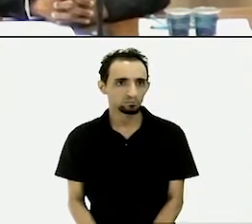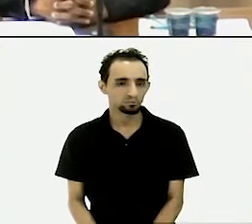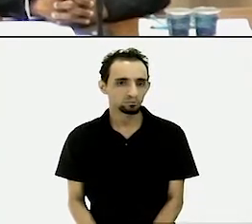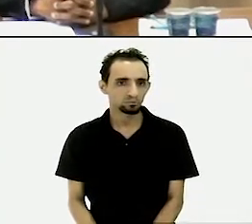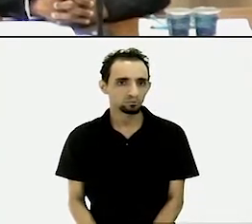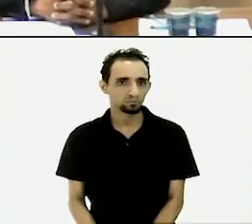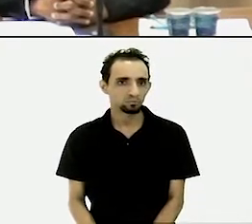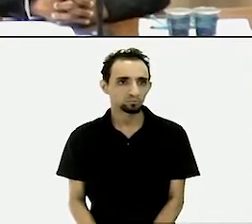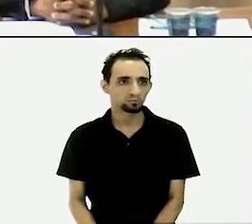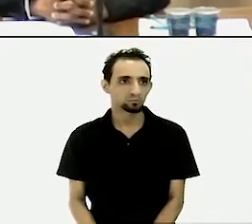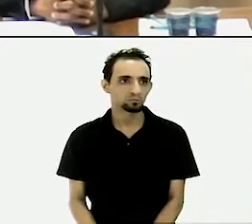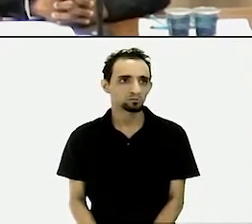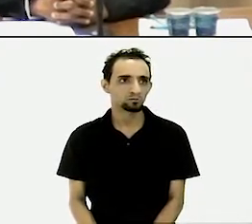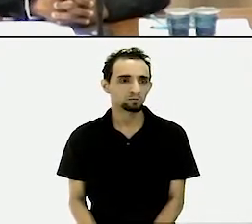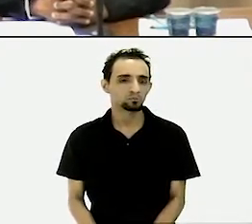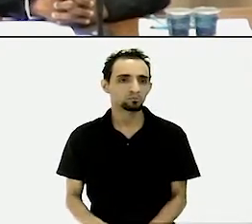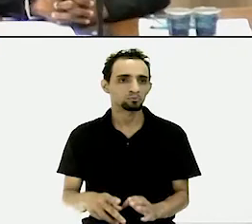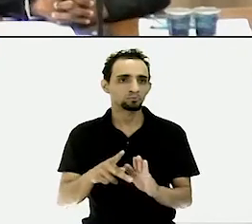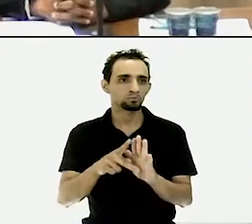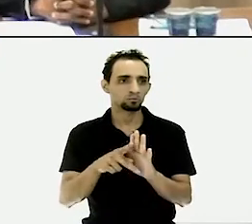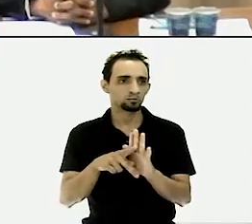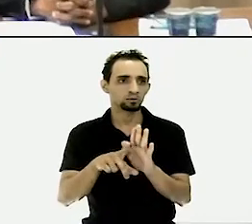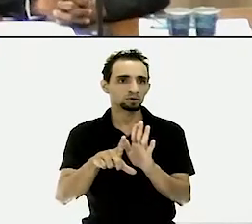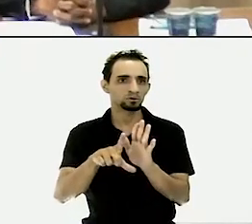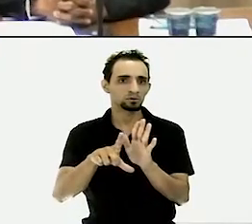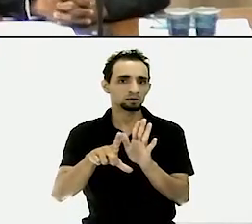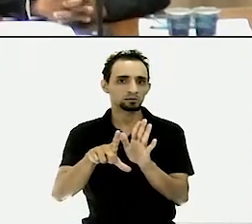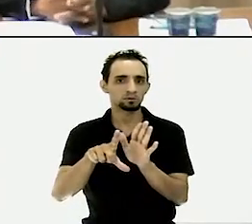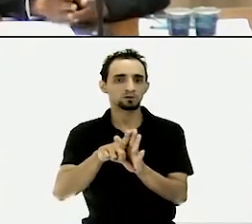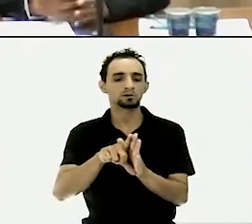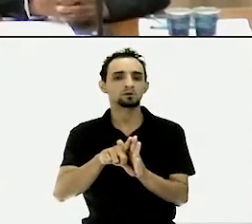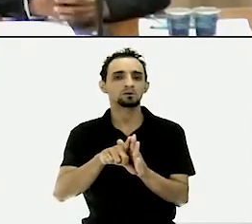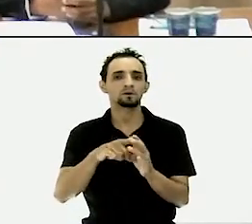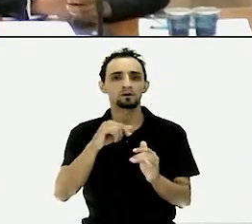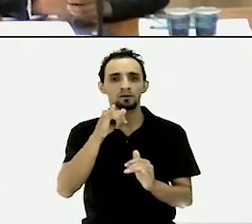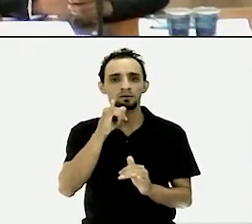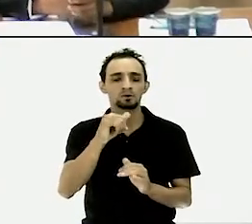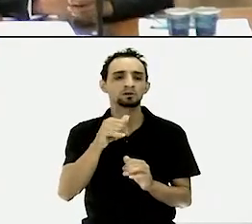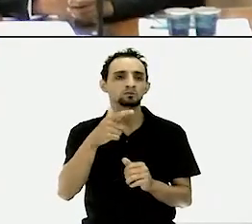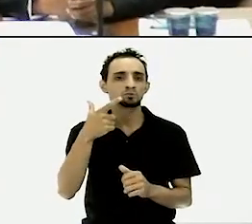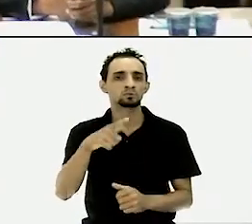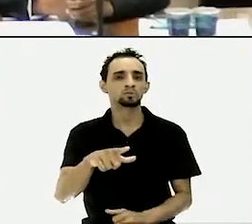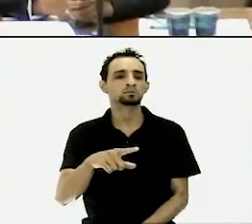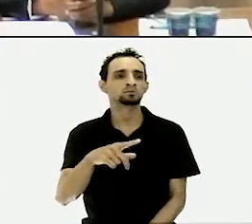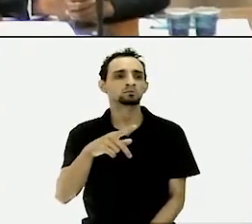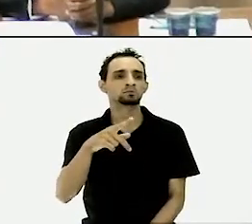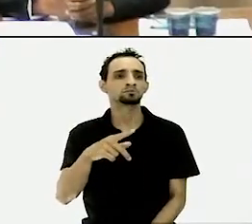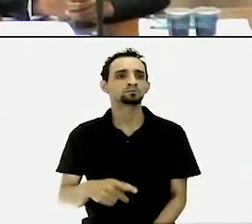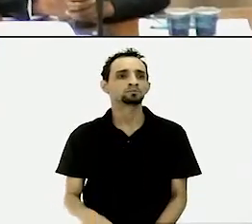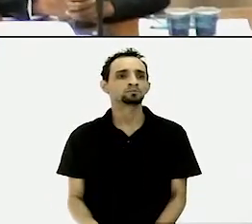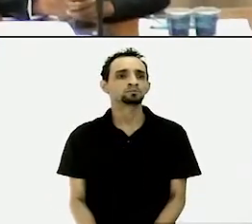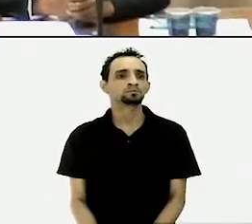de medalha de honra ao mérito aos agentes do Corpo de Bombeiros da cidade de Agudos.